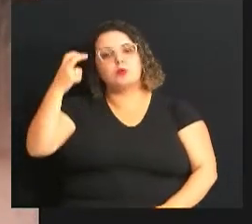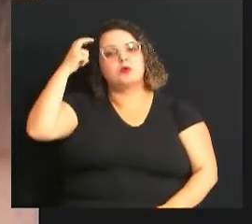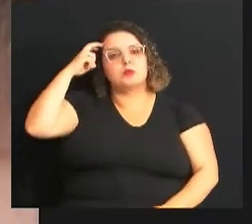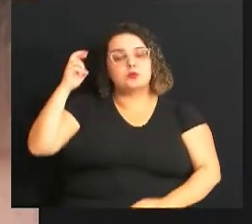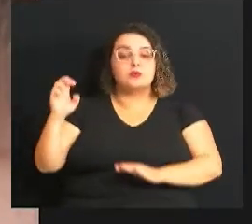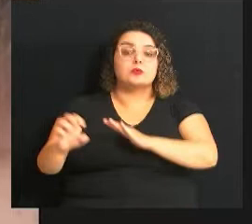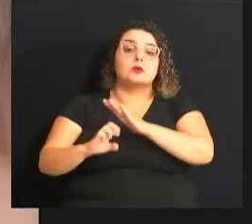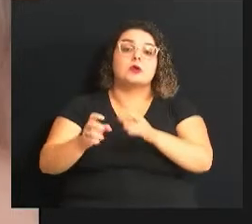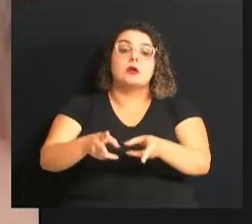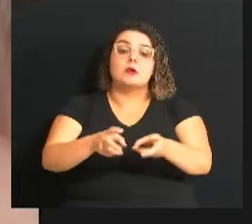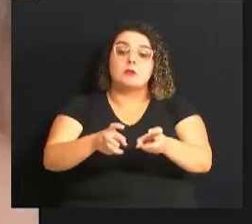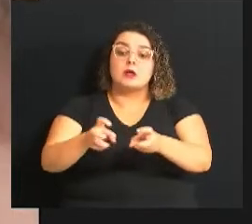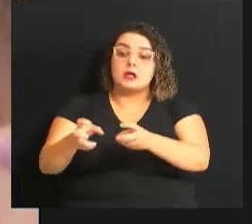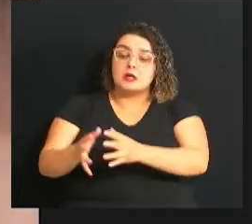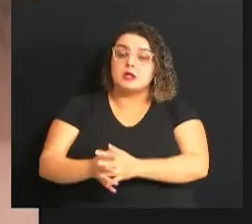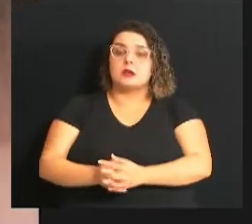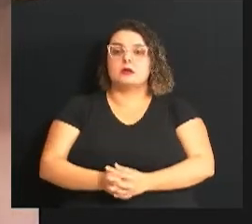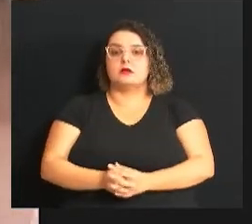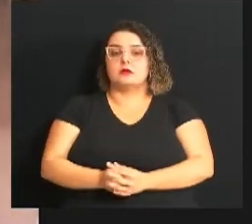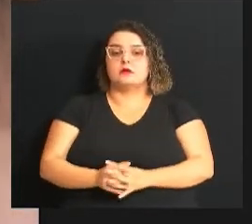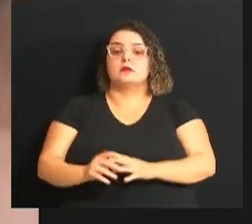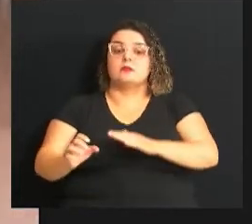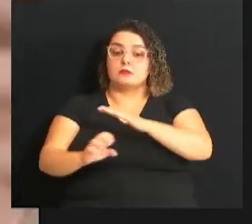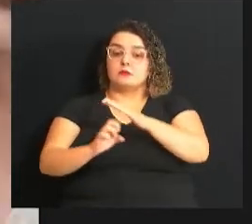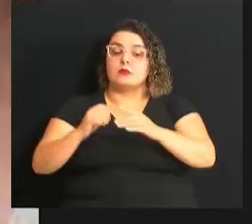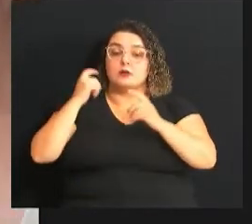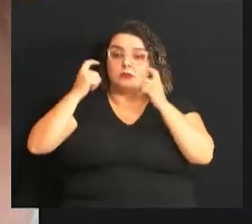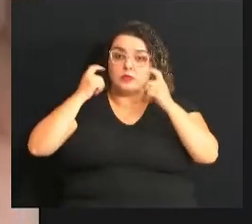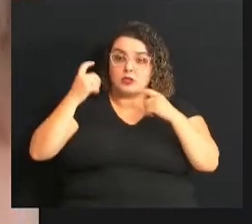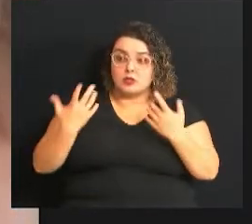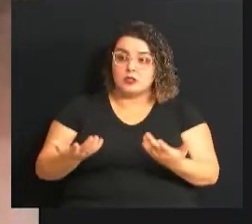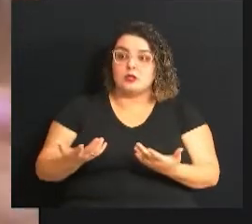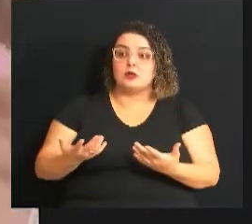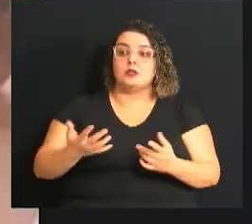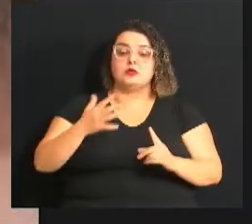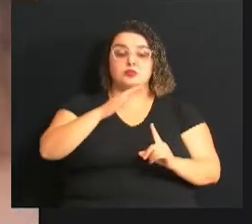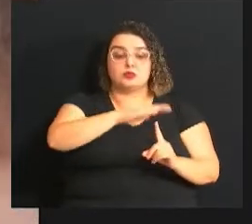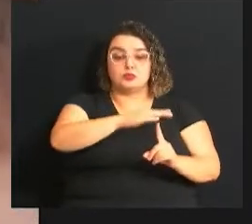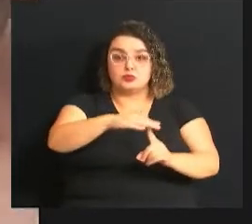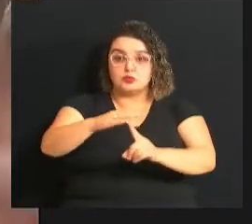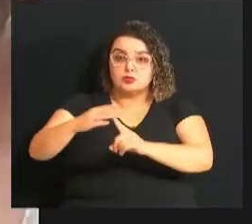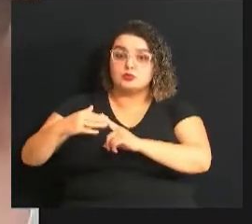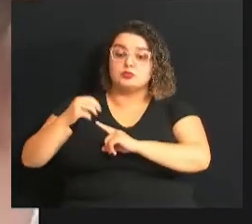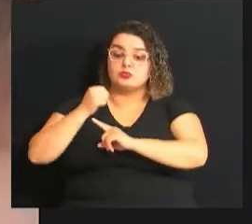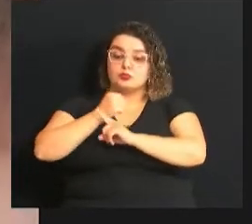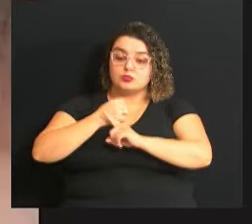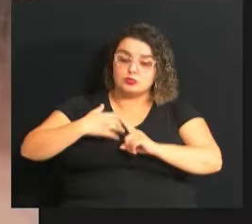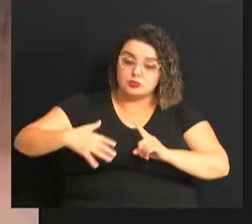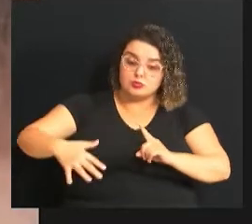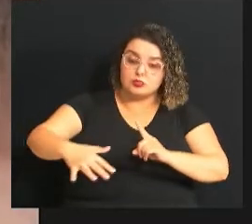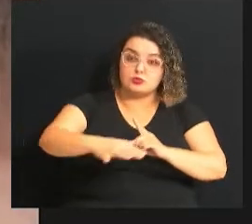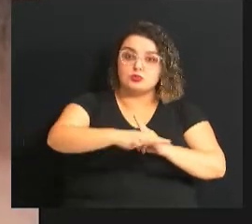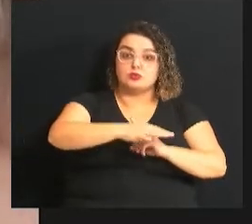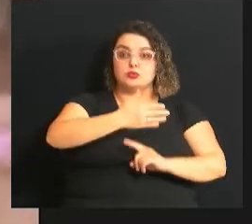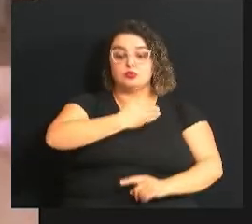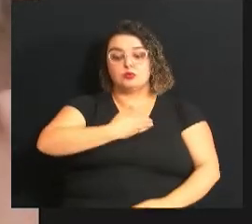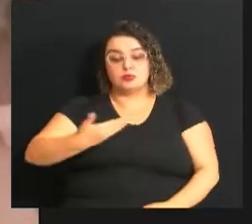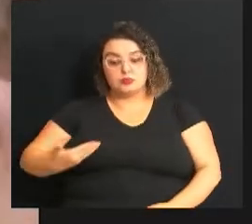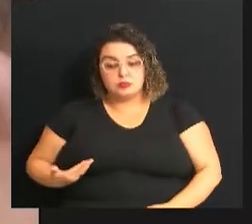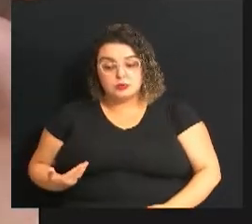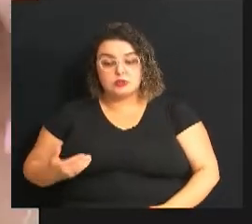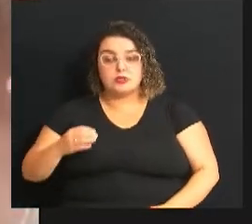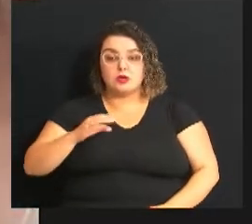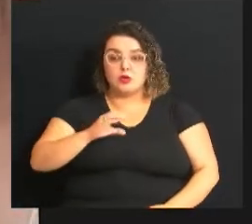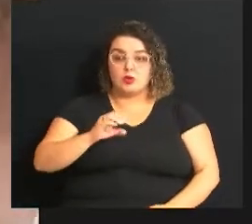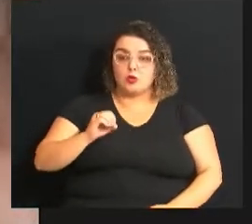que muitas empresas, preocupadas com a questão do meio ambiente, do social e da governança corporativa, e aí a gente